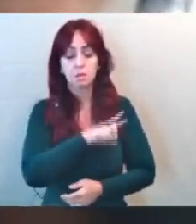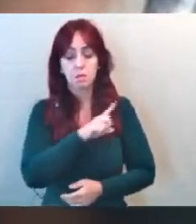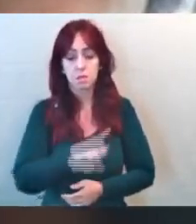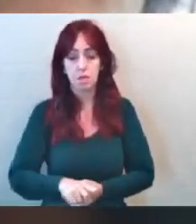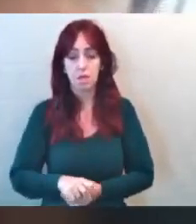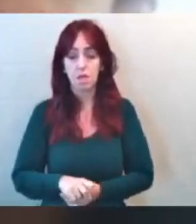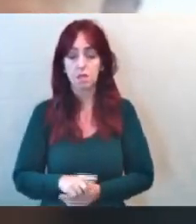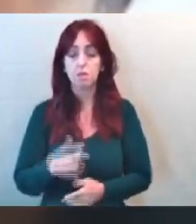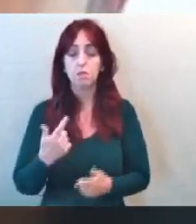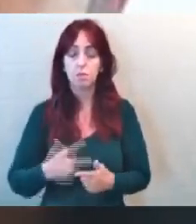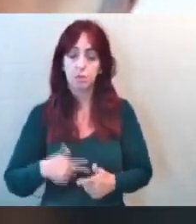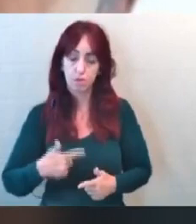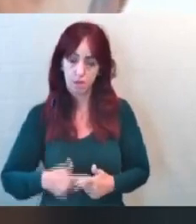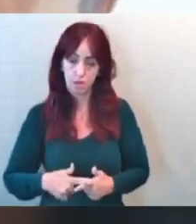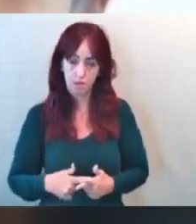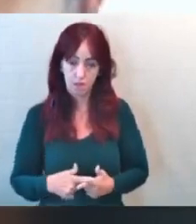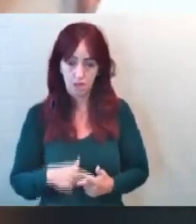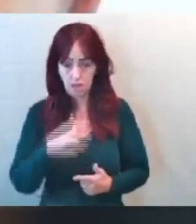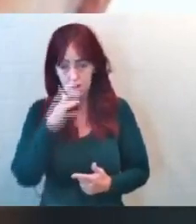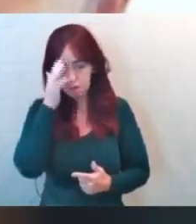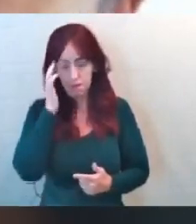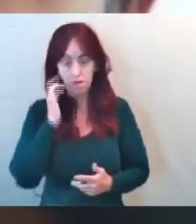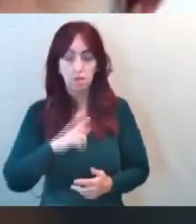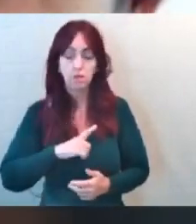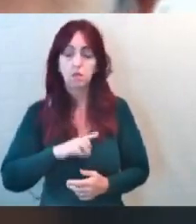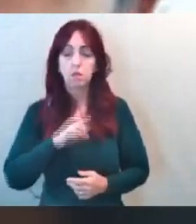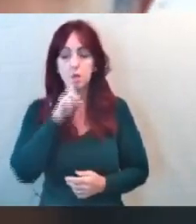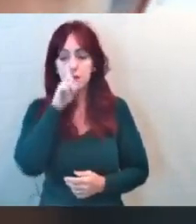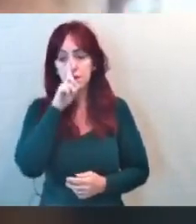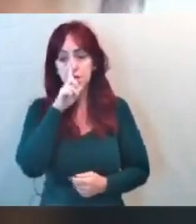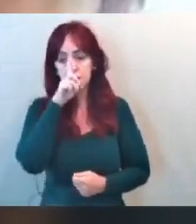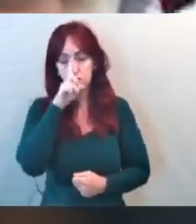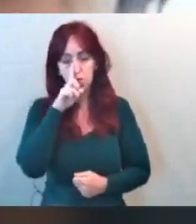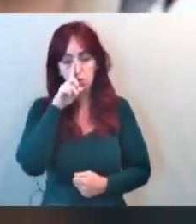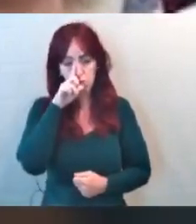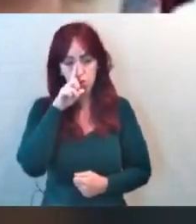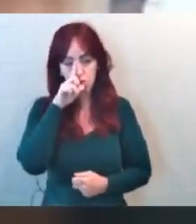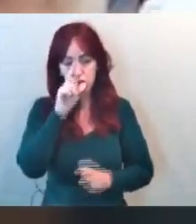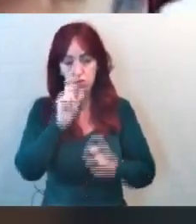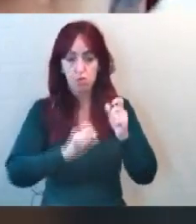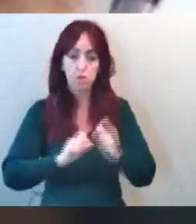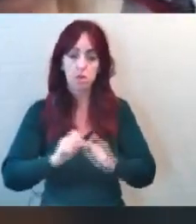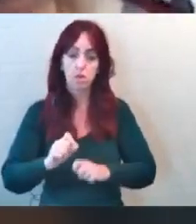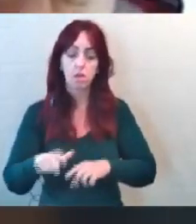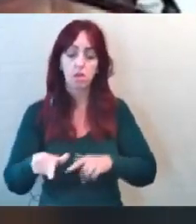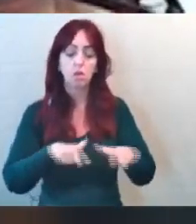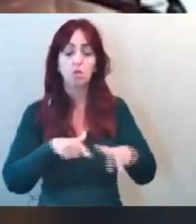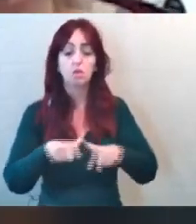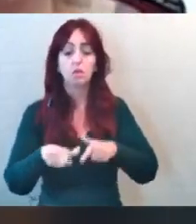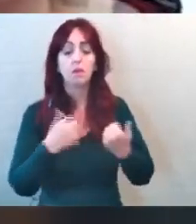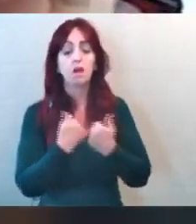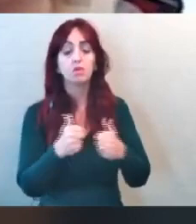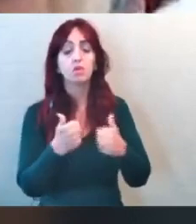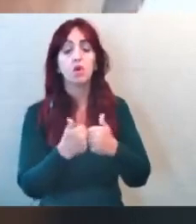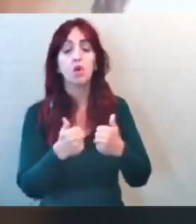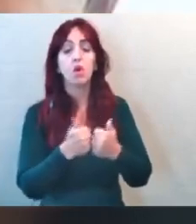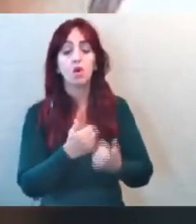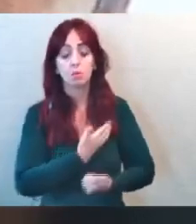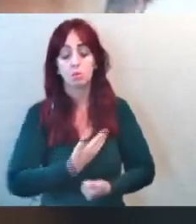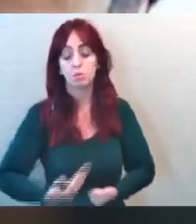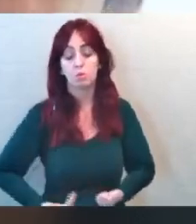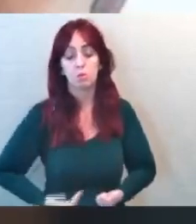anulado, porque colocaria em risco o serviço de transporte público em BH.